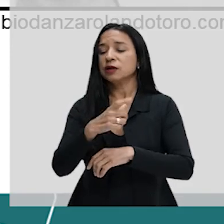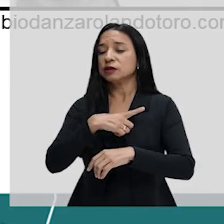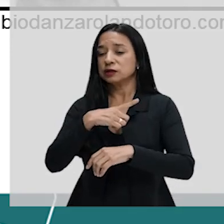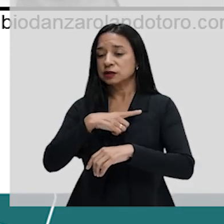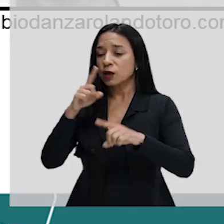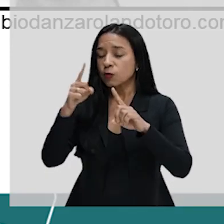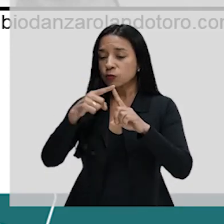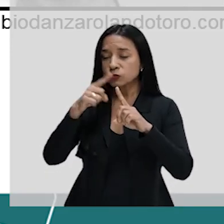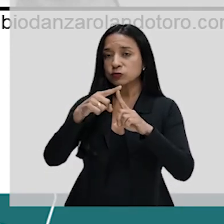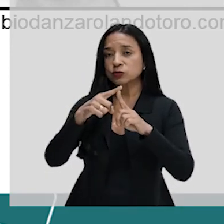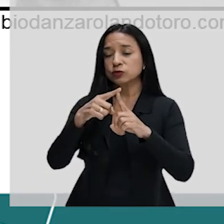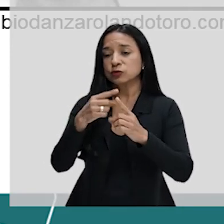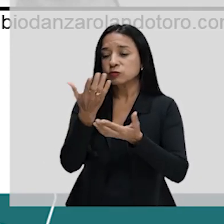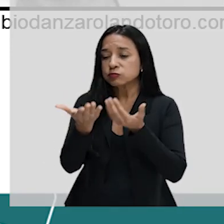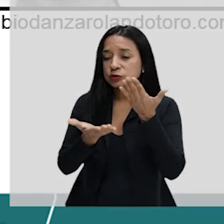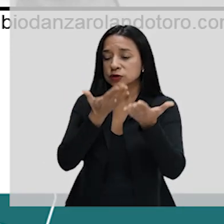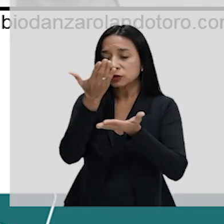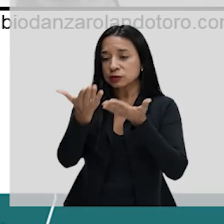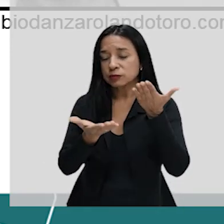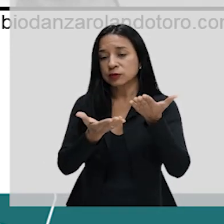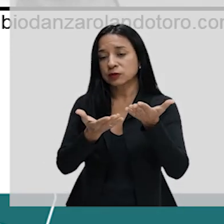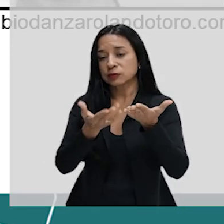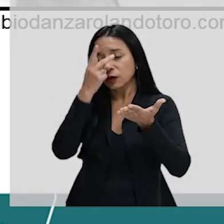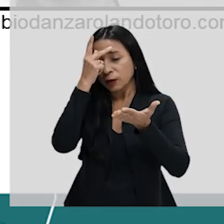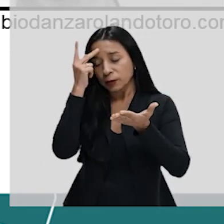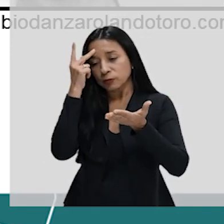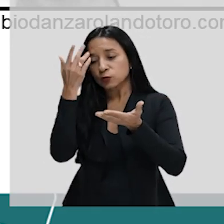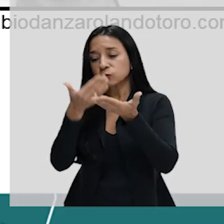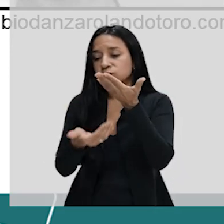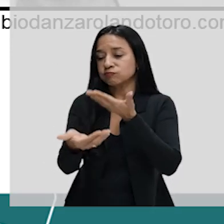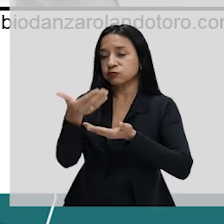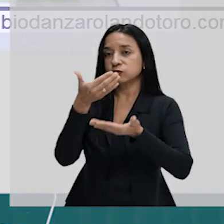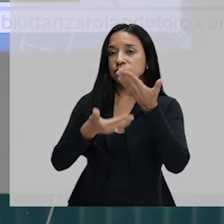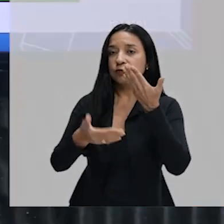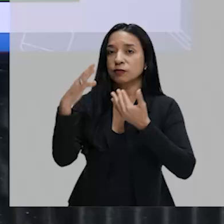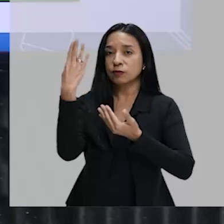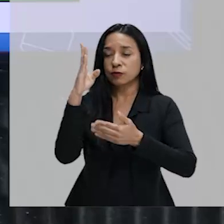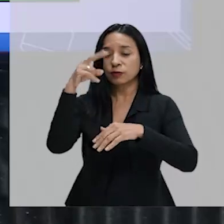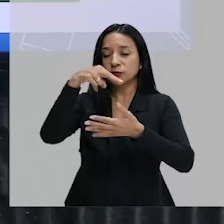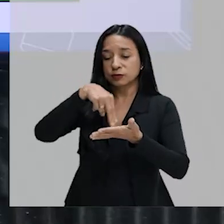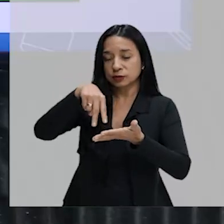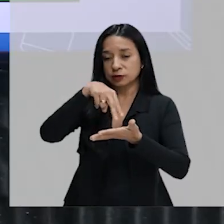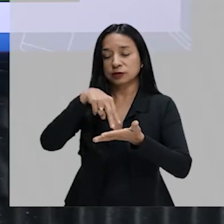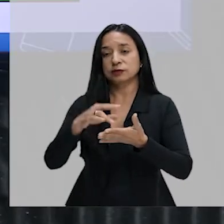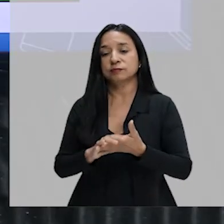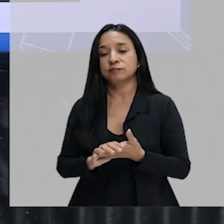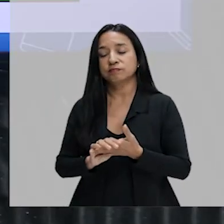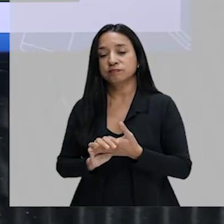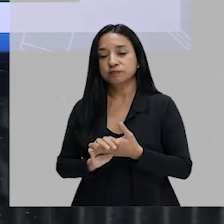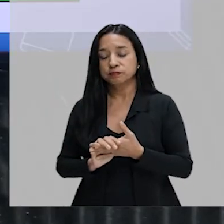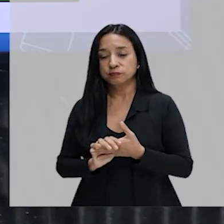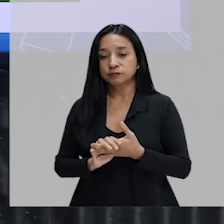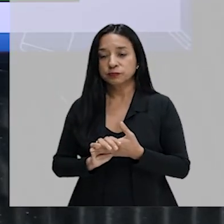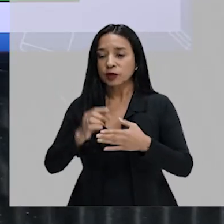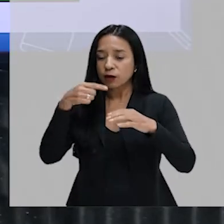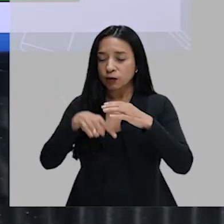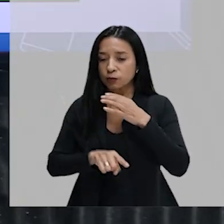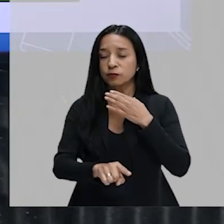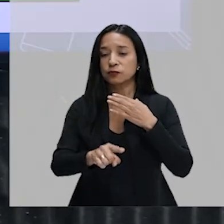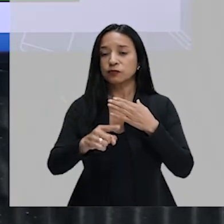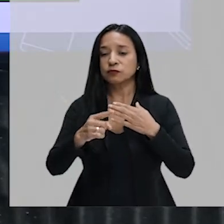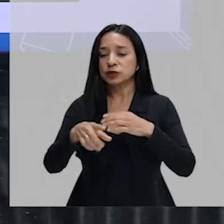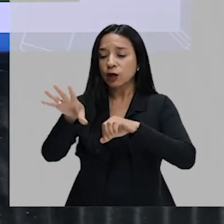de 1968 e 1973, foi que deu origem à biodança. Professor,